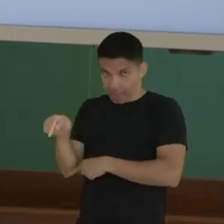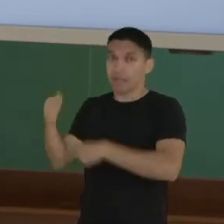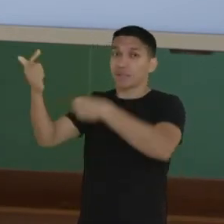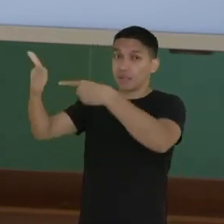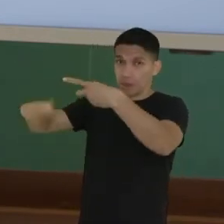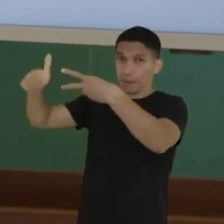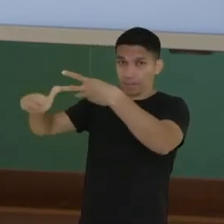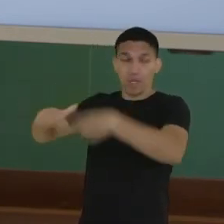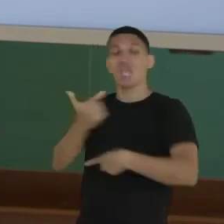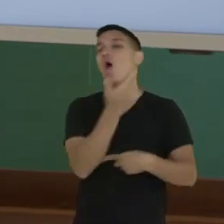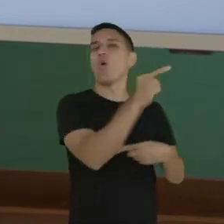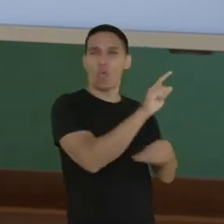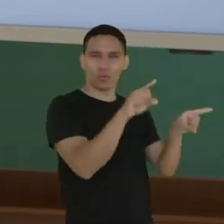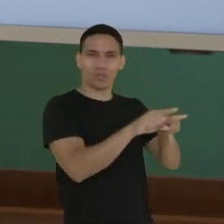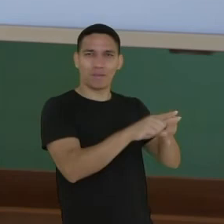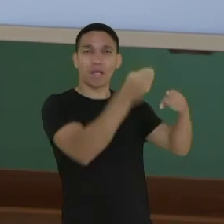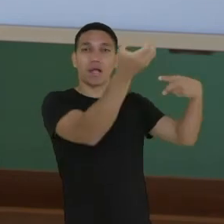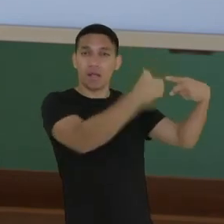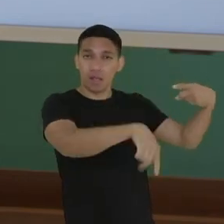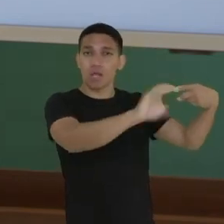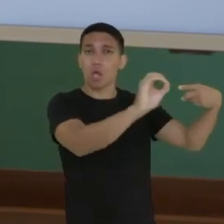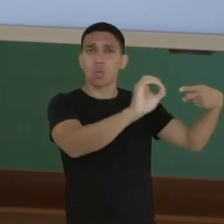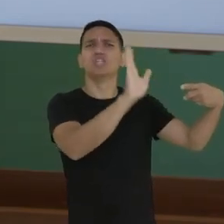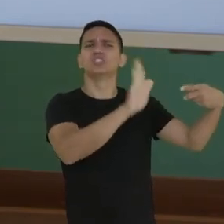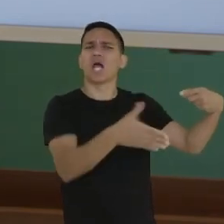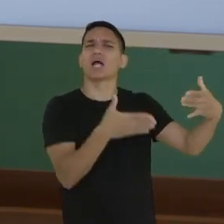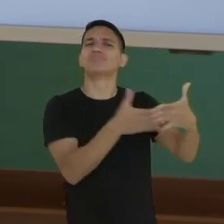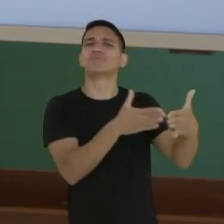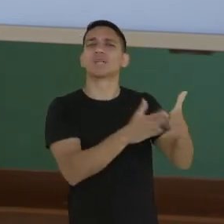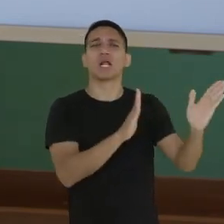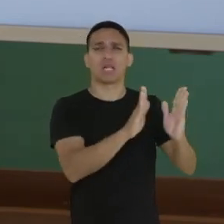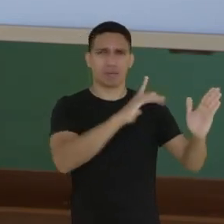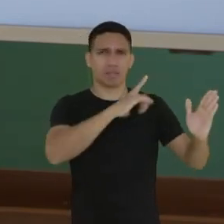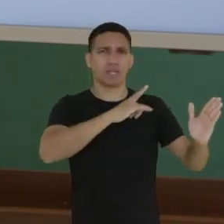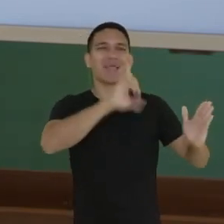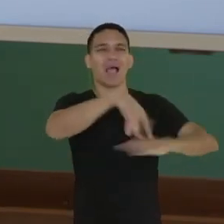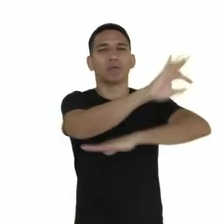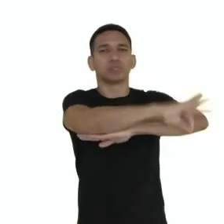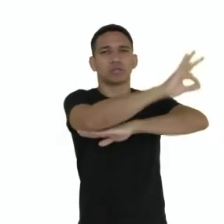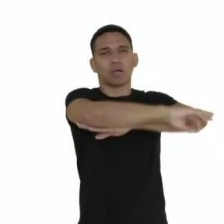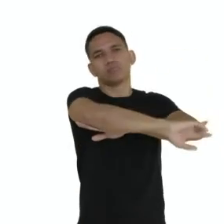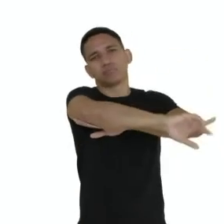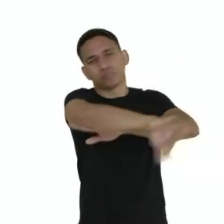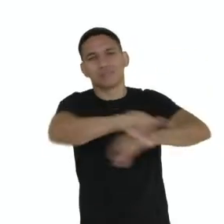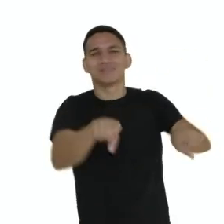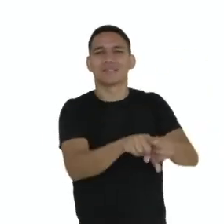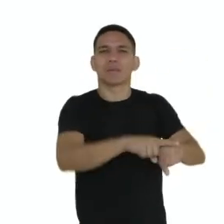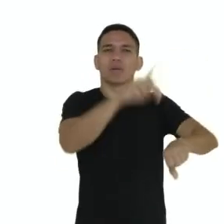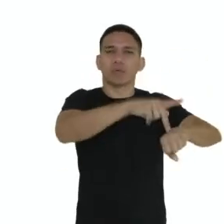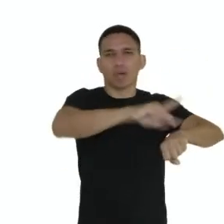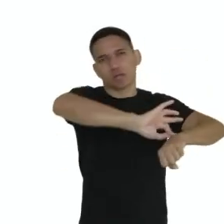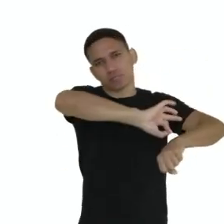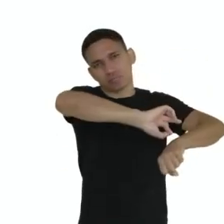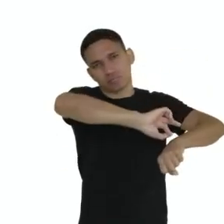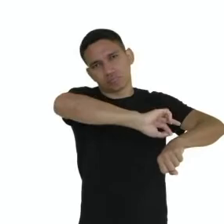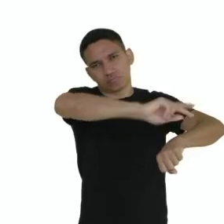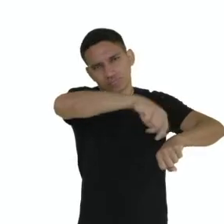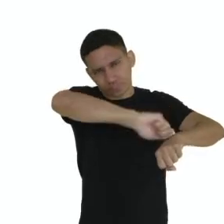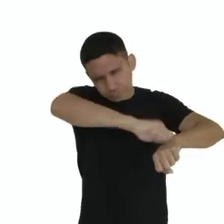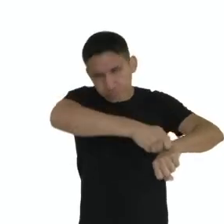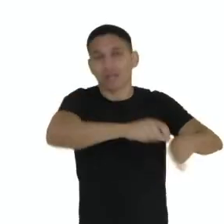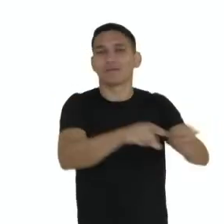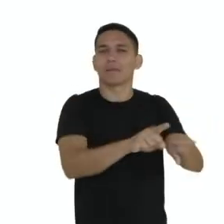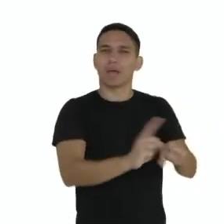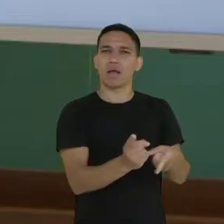que está com aquelas, né, tá com o seu limite aí, que seria o petróleo e seus derivados, o carvão mineral, a nuclear e o